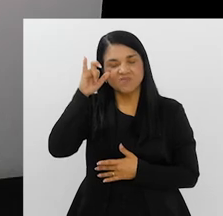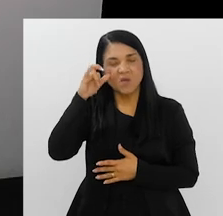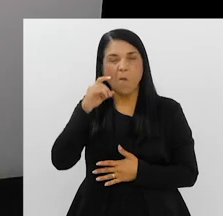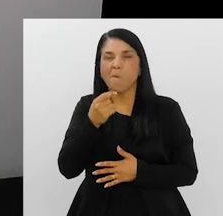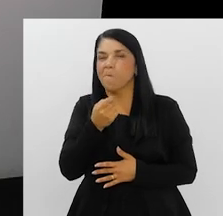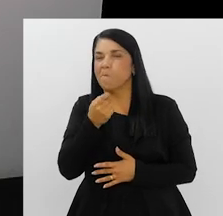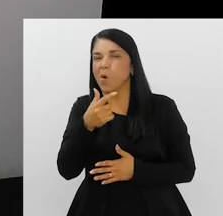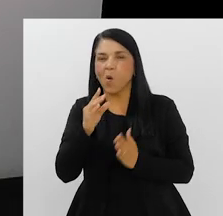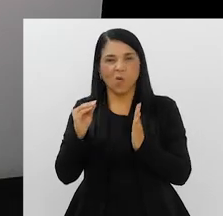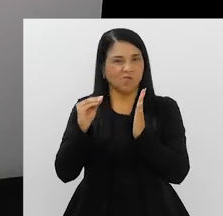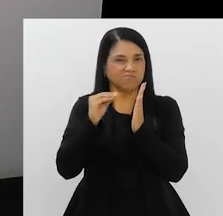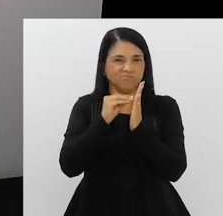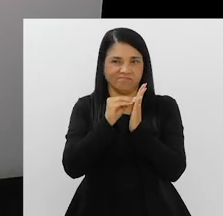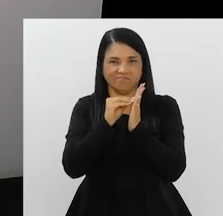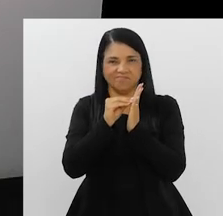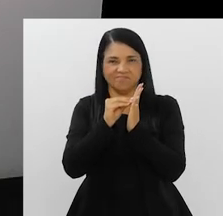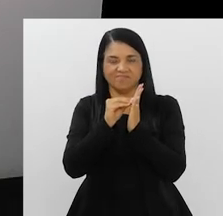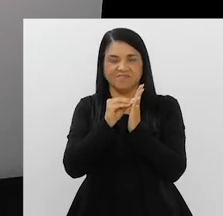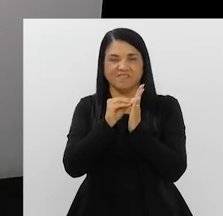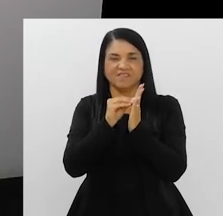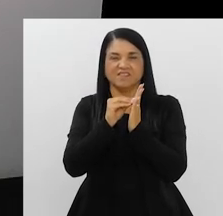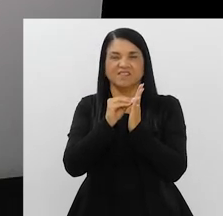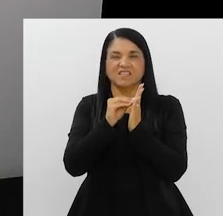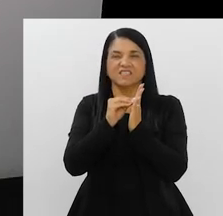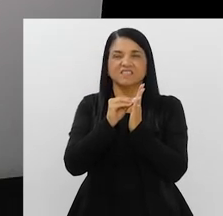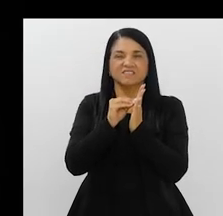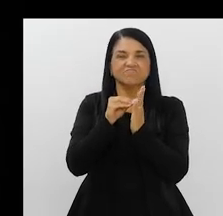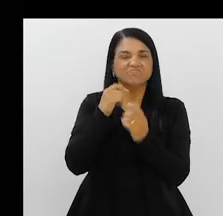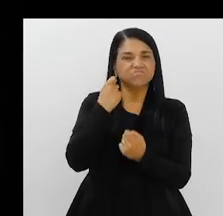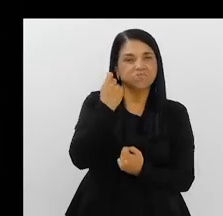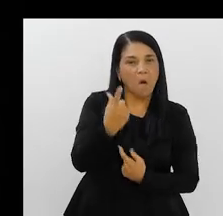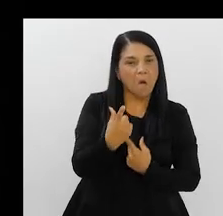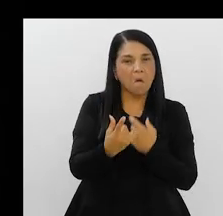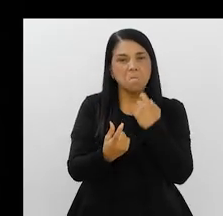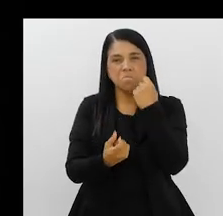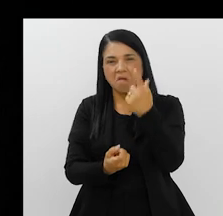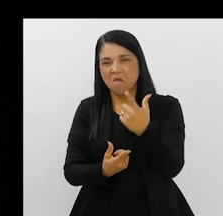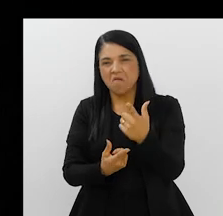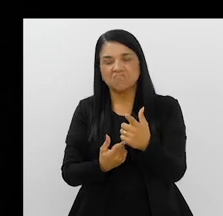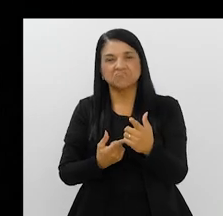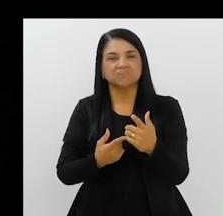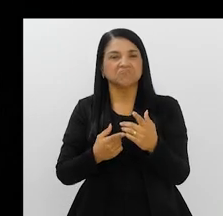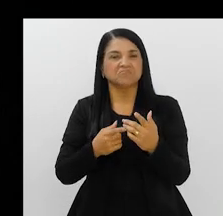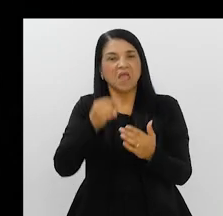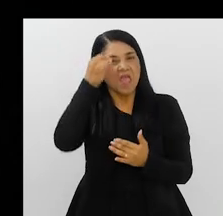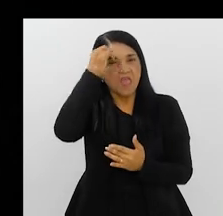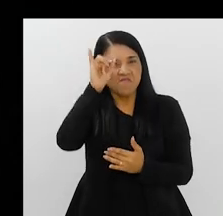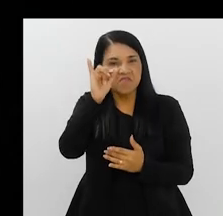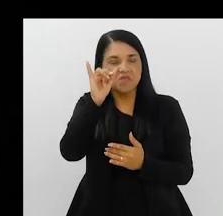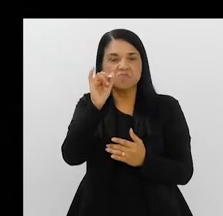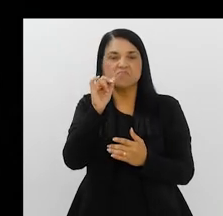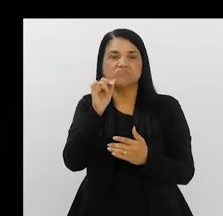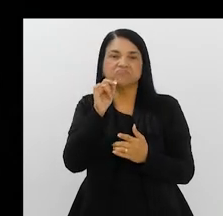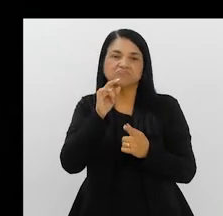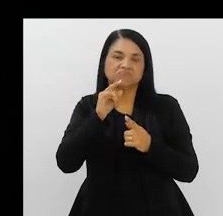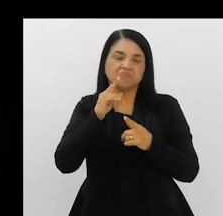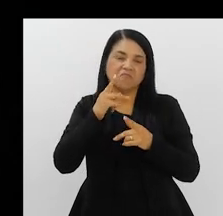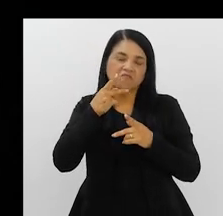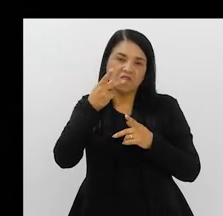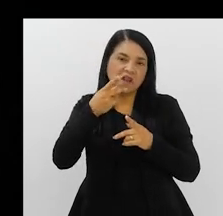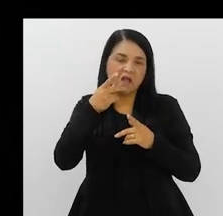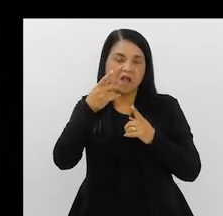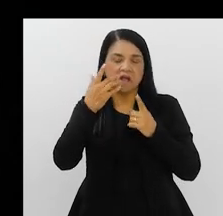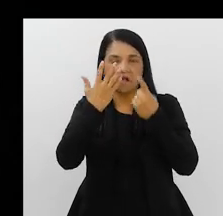assim, eu vou muito pouco, assim. Às vezes eu faço uma postagem, mas não falo muito de negócio de